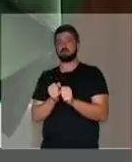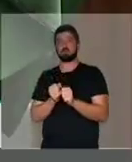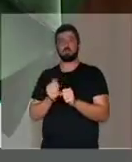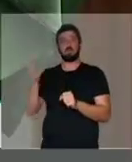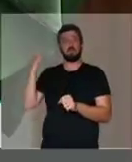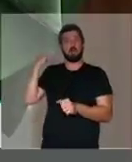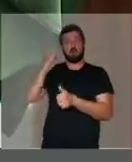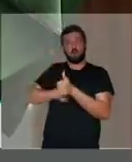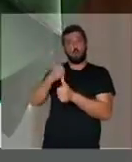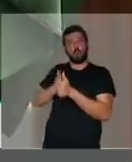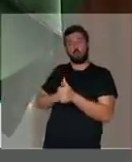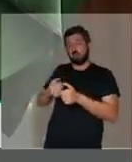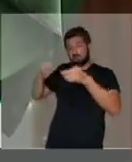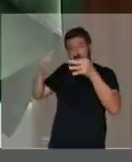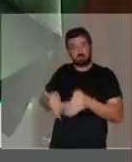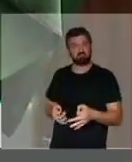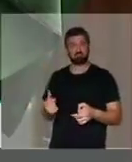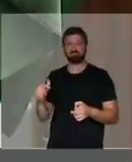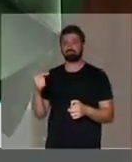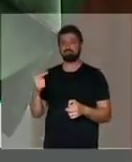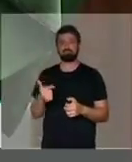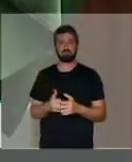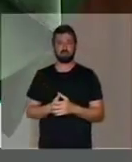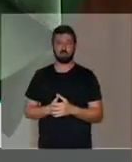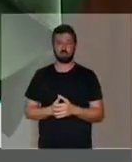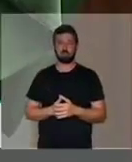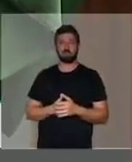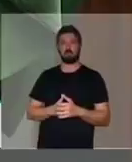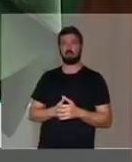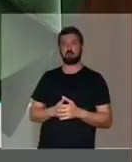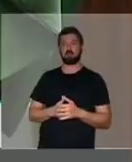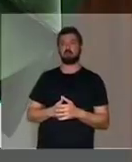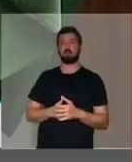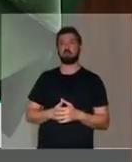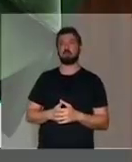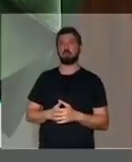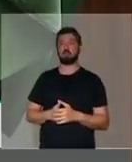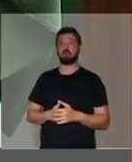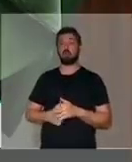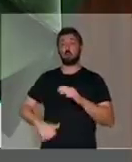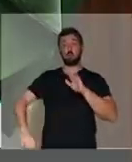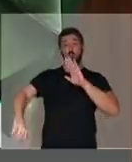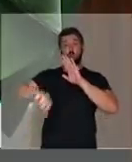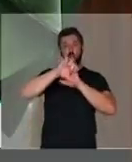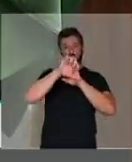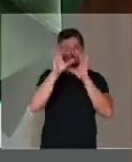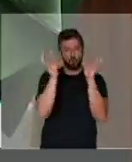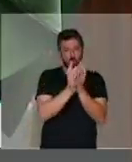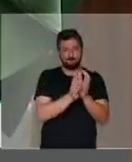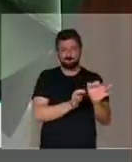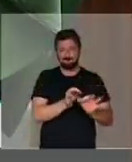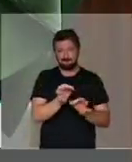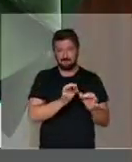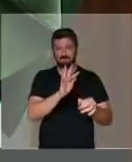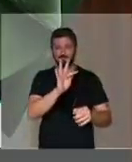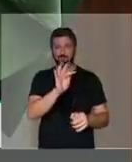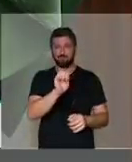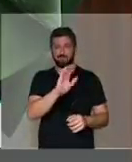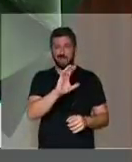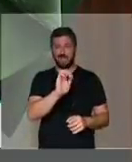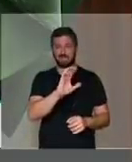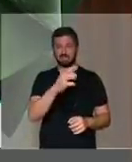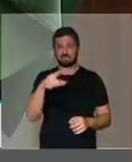teve o combate eficaz pelos órgãos de segurança do Estado. A criminalidade organizada por